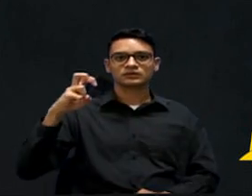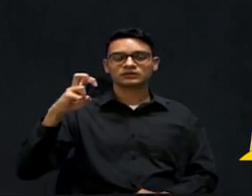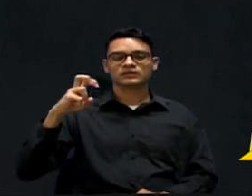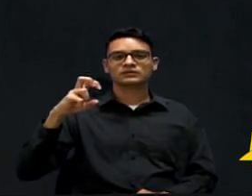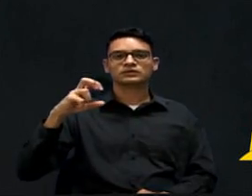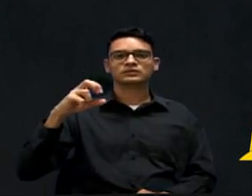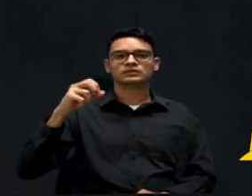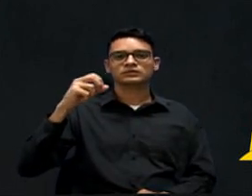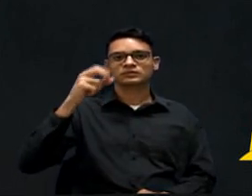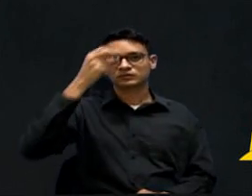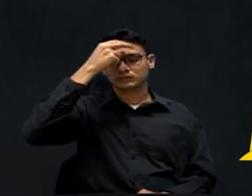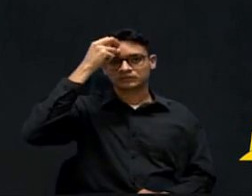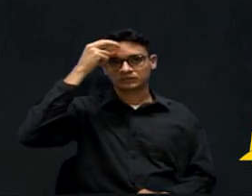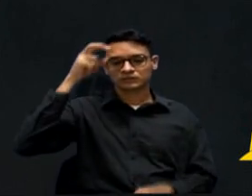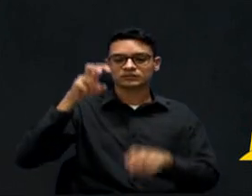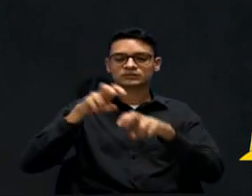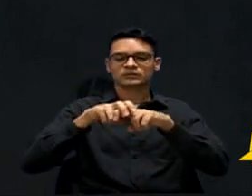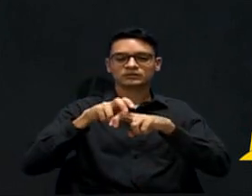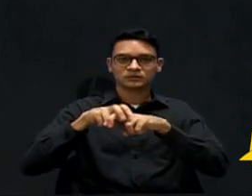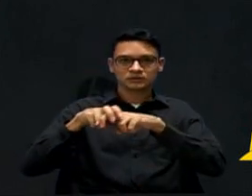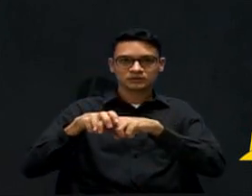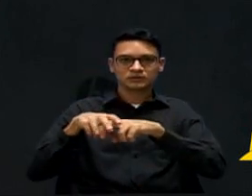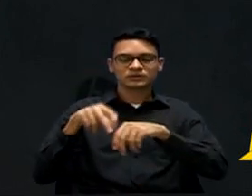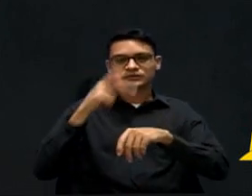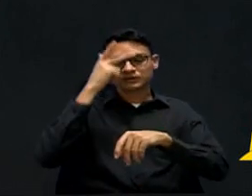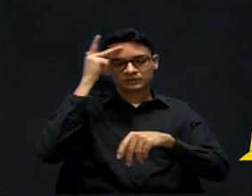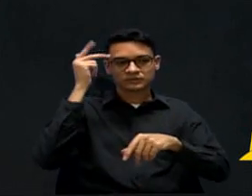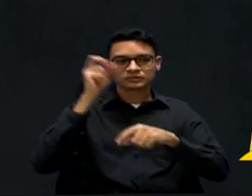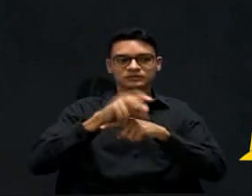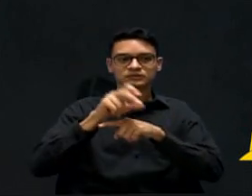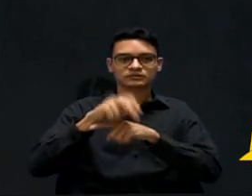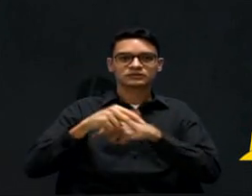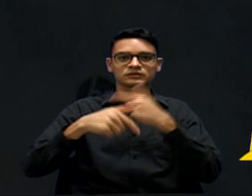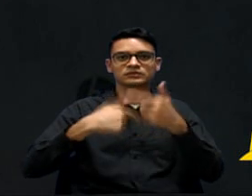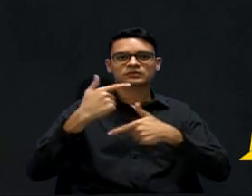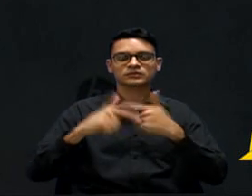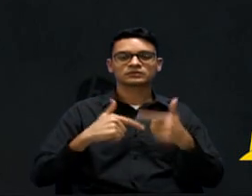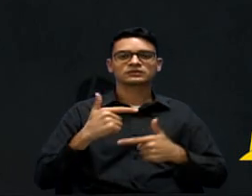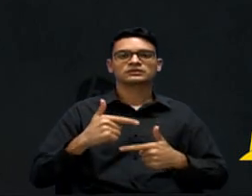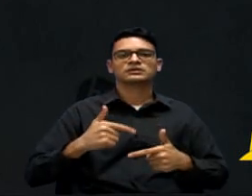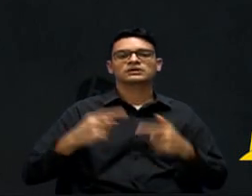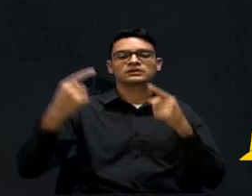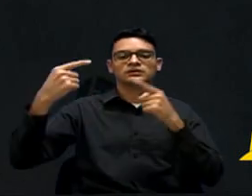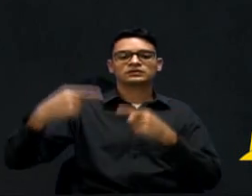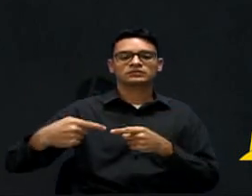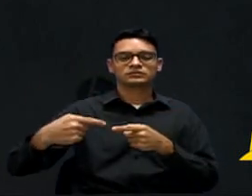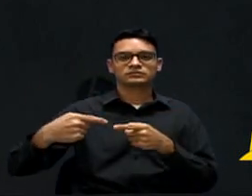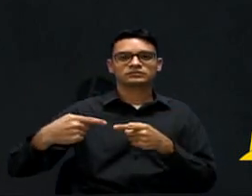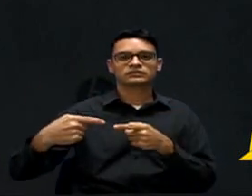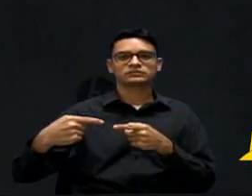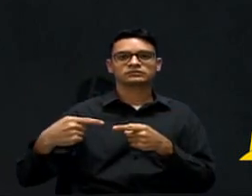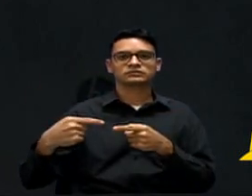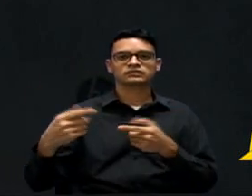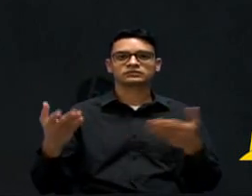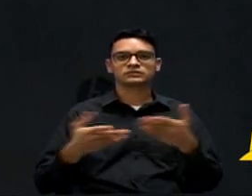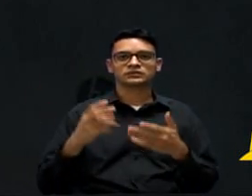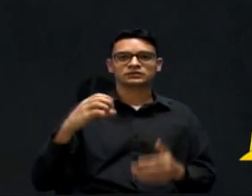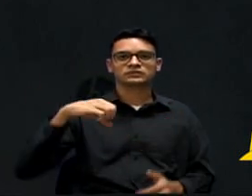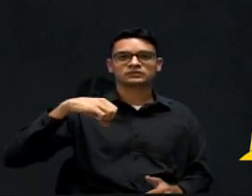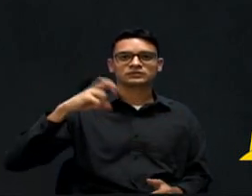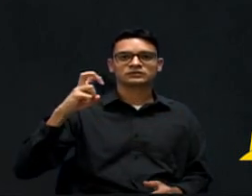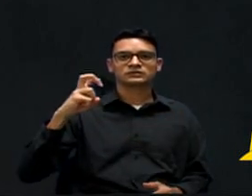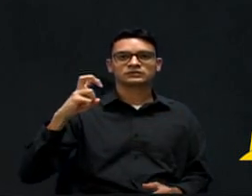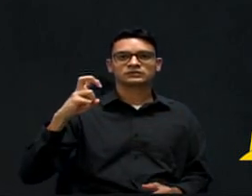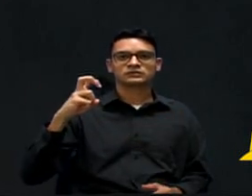cria cargos exclusivos de carreiras no quadro. Eu coloco em discussão... Esse é o 95.